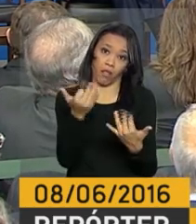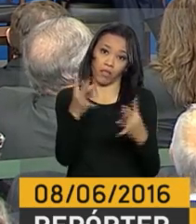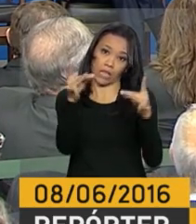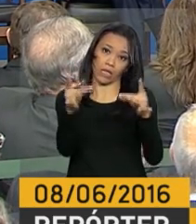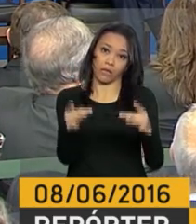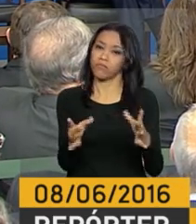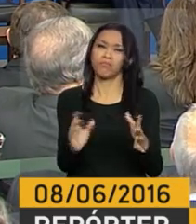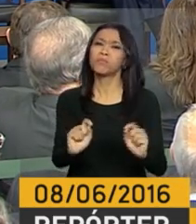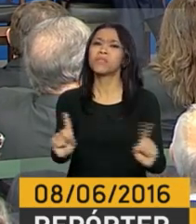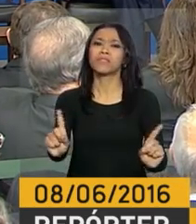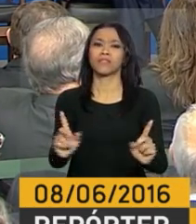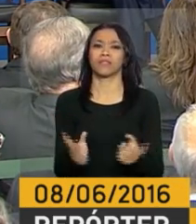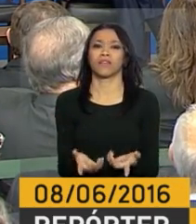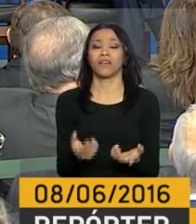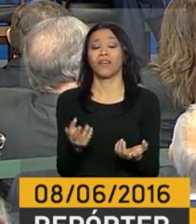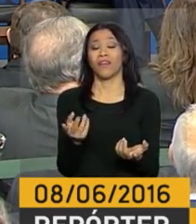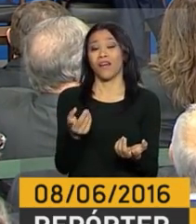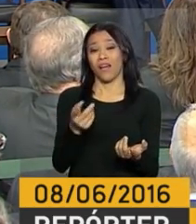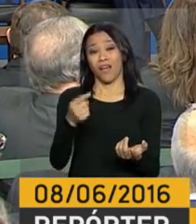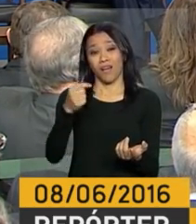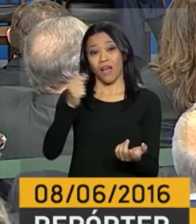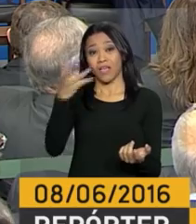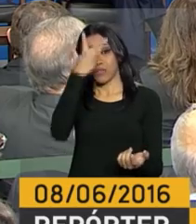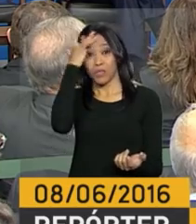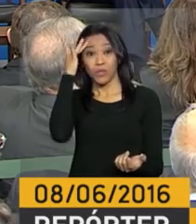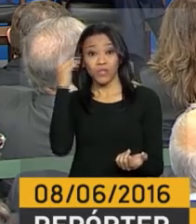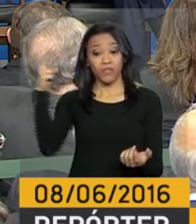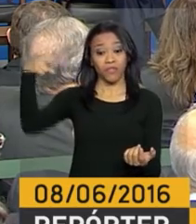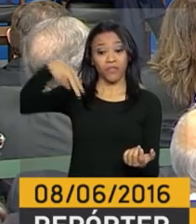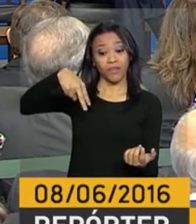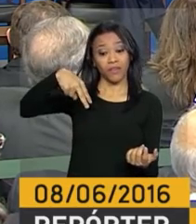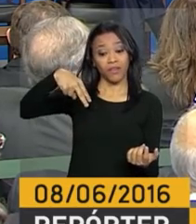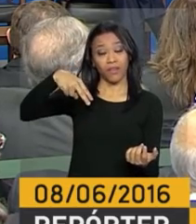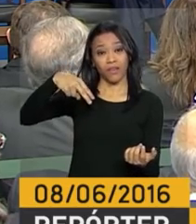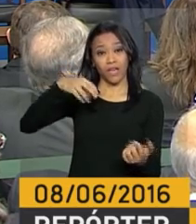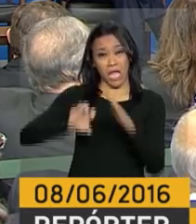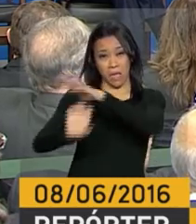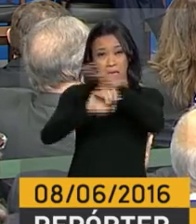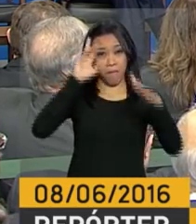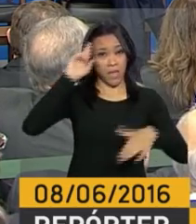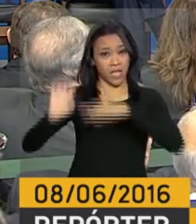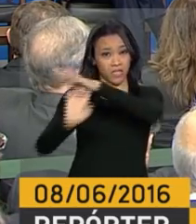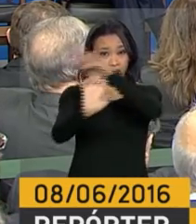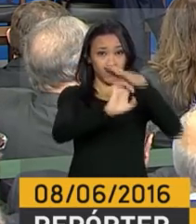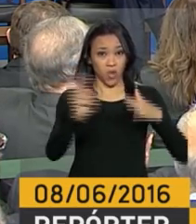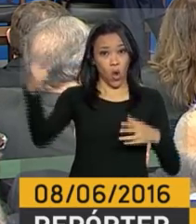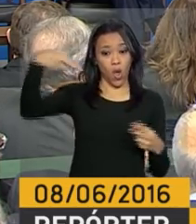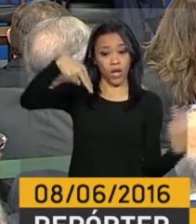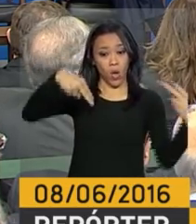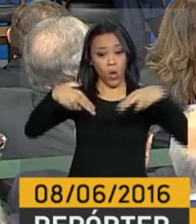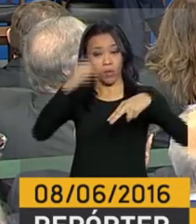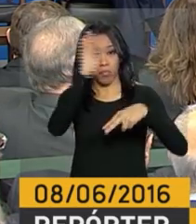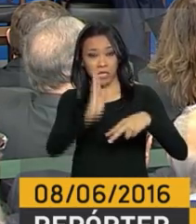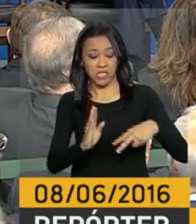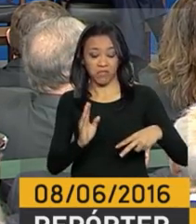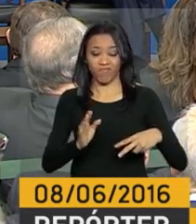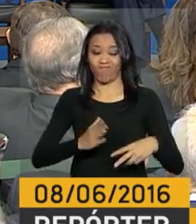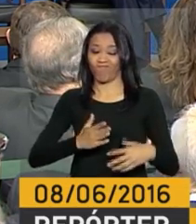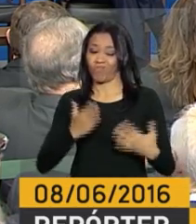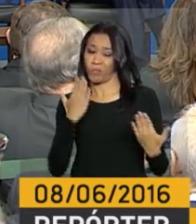vítimas de uma crise de confiança brutal há uma desconfiança desconfianças nas nossas regras desconfiança